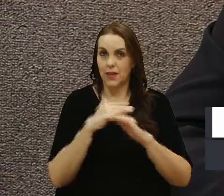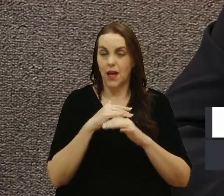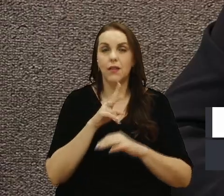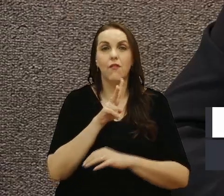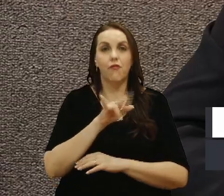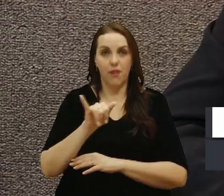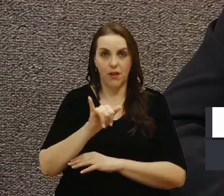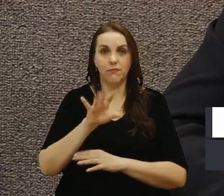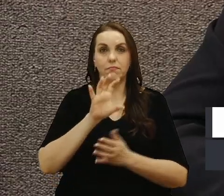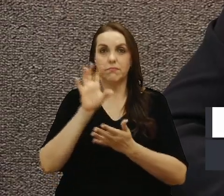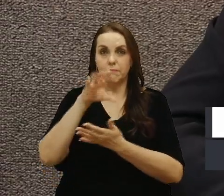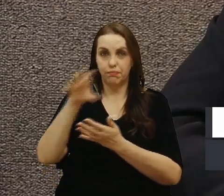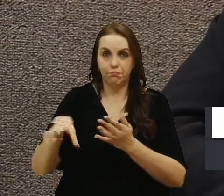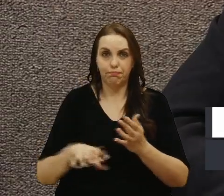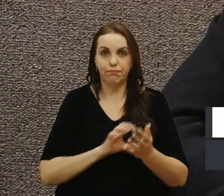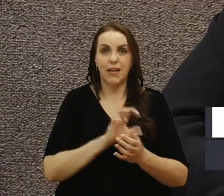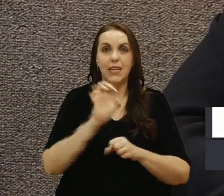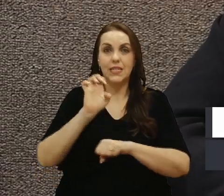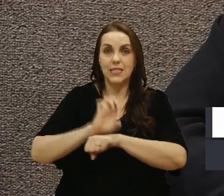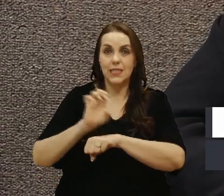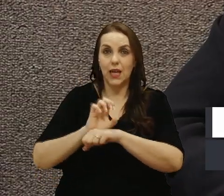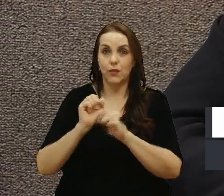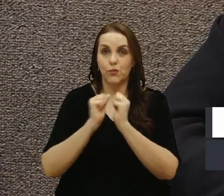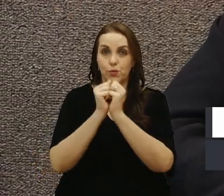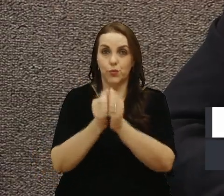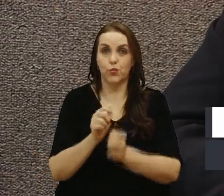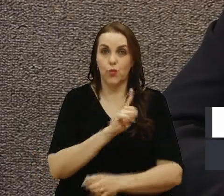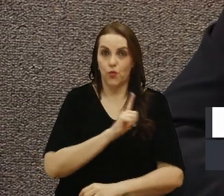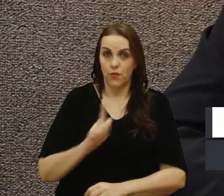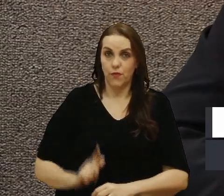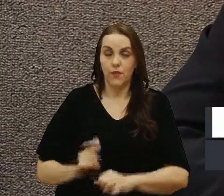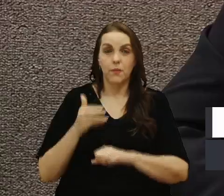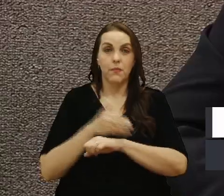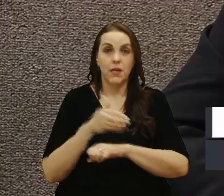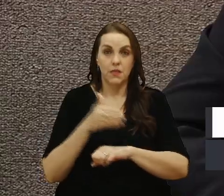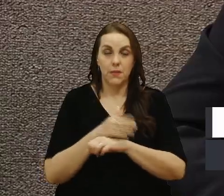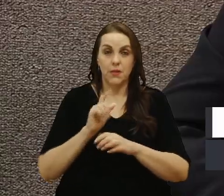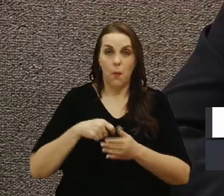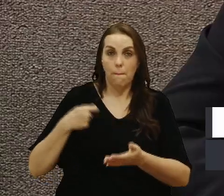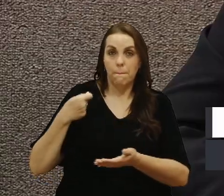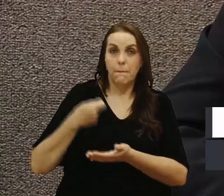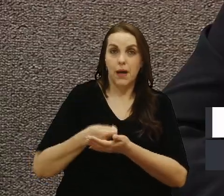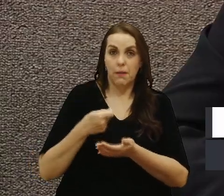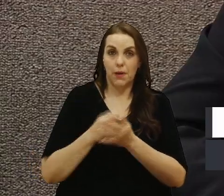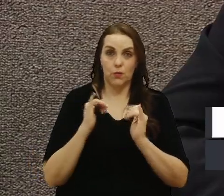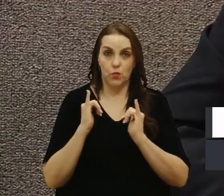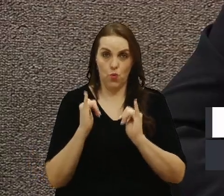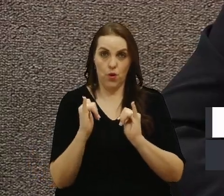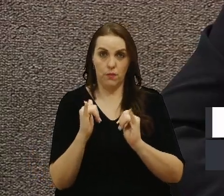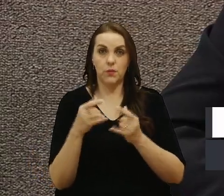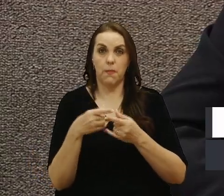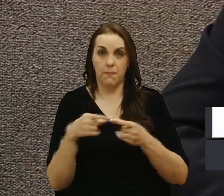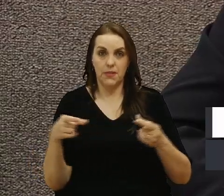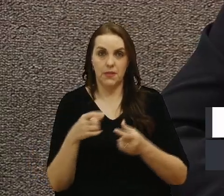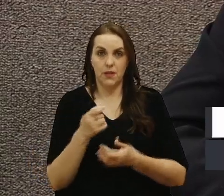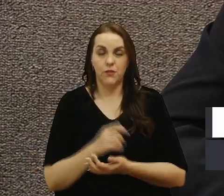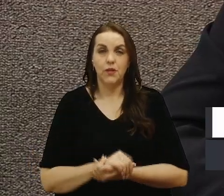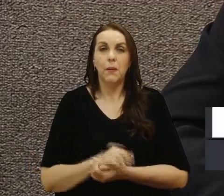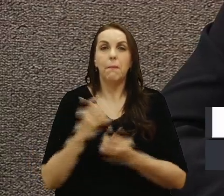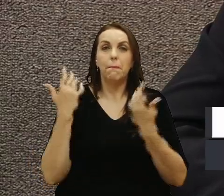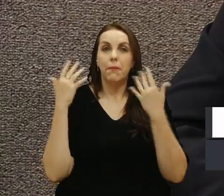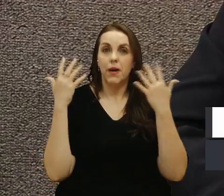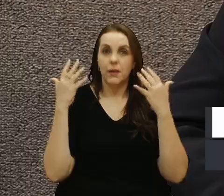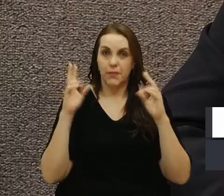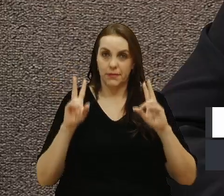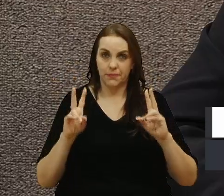União, tenham participação na passagem de ônibus. Então, parabéns pelo seu tema.